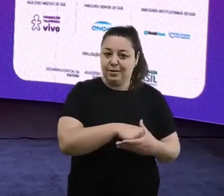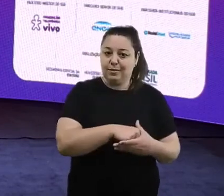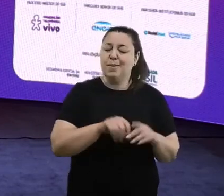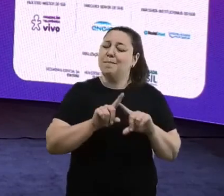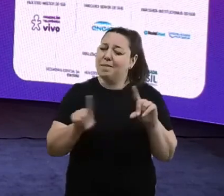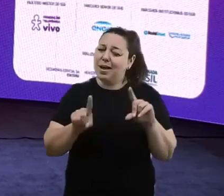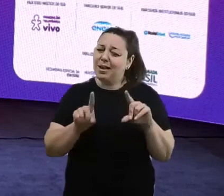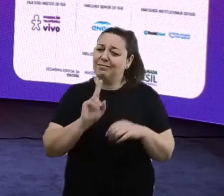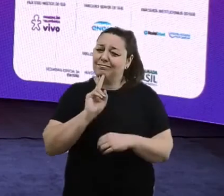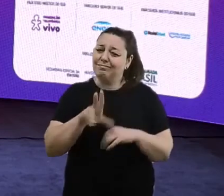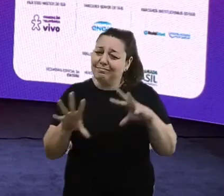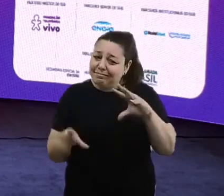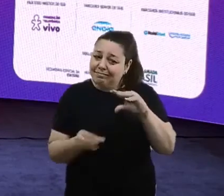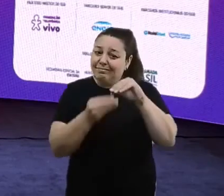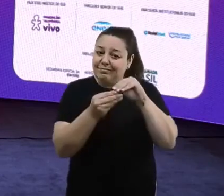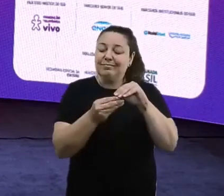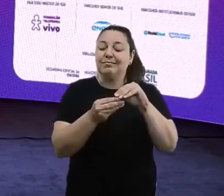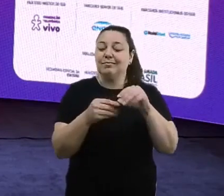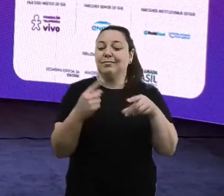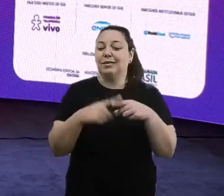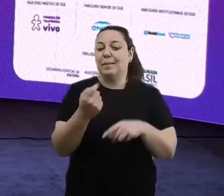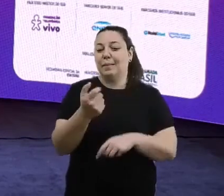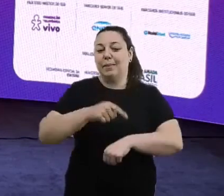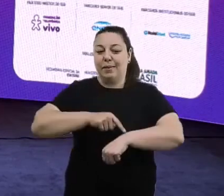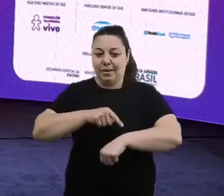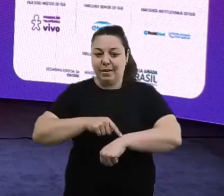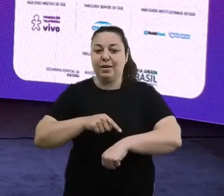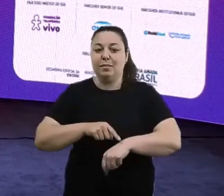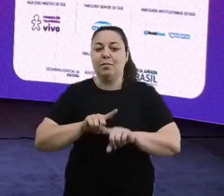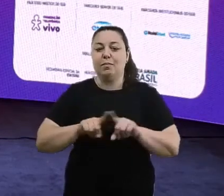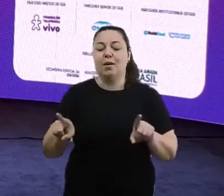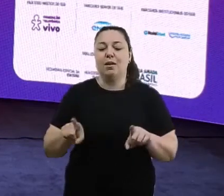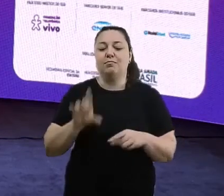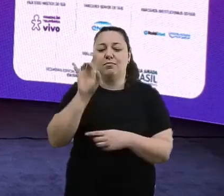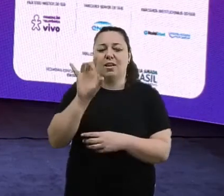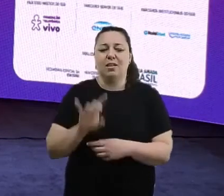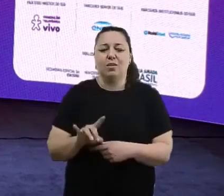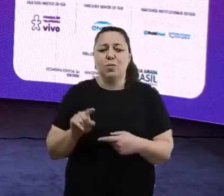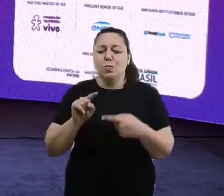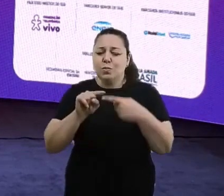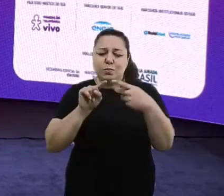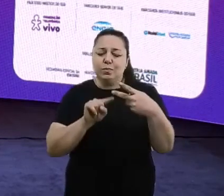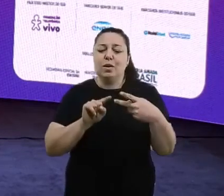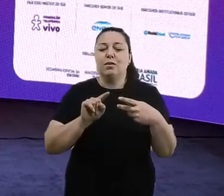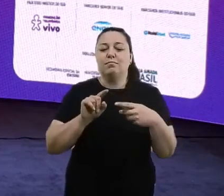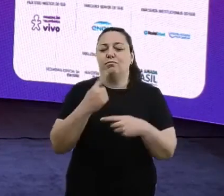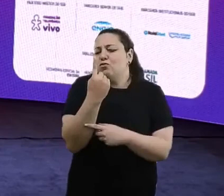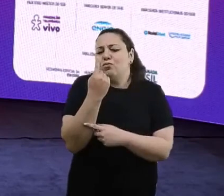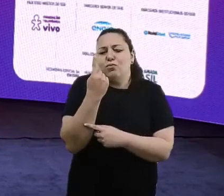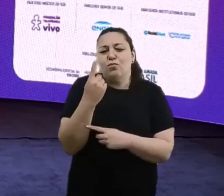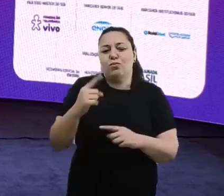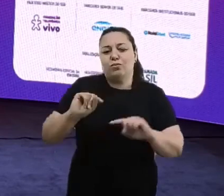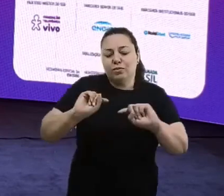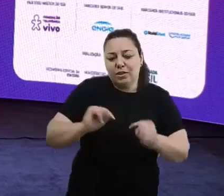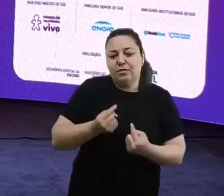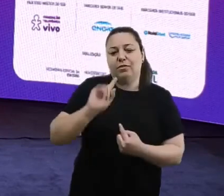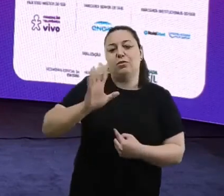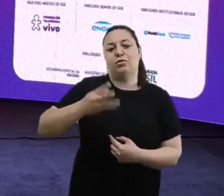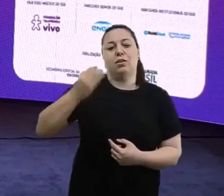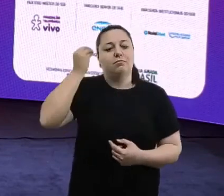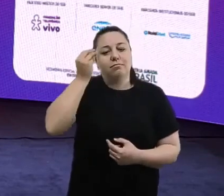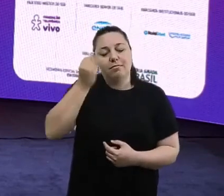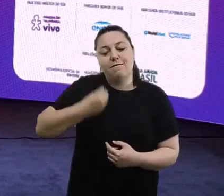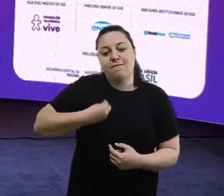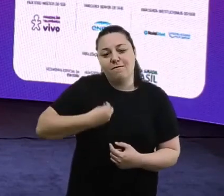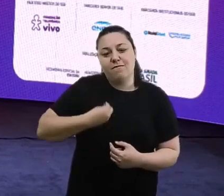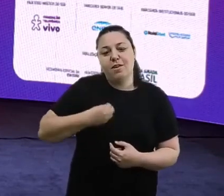que o nosso tempo está acabando, mas se vocês puderem elencar cada uma um super desafio que vocês já viveram, para a gente ficar com a dica do